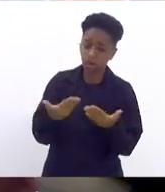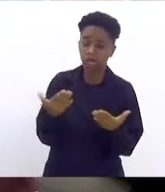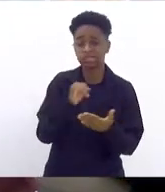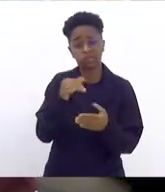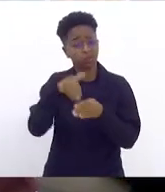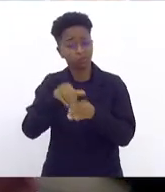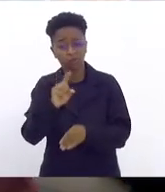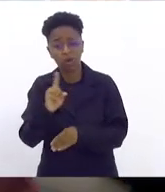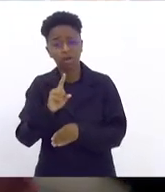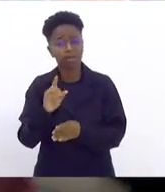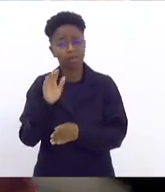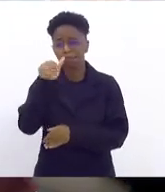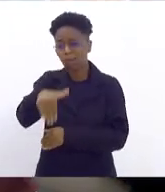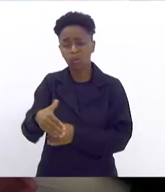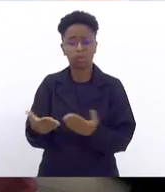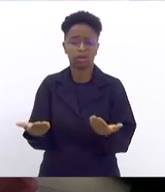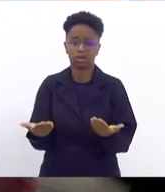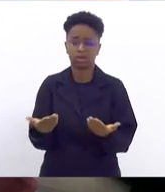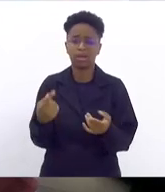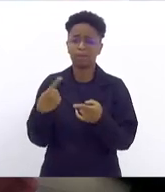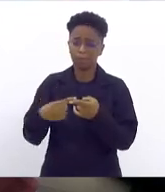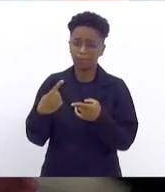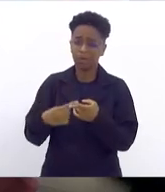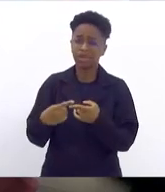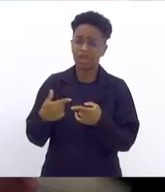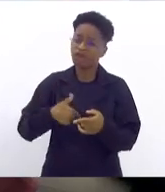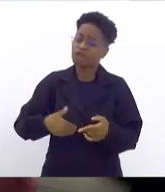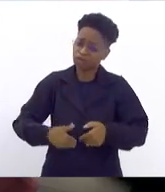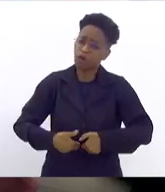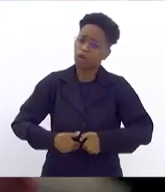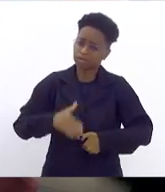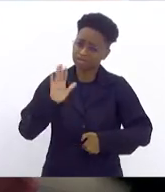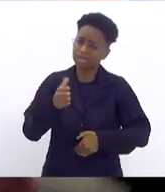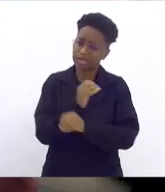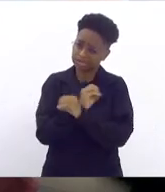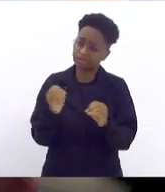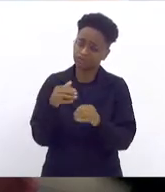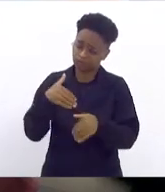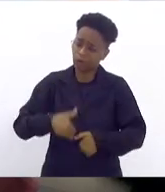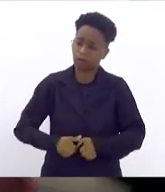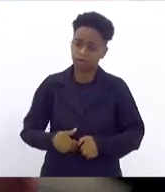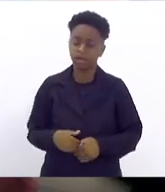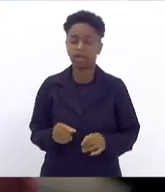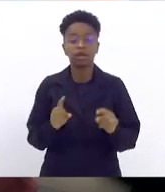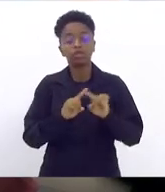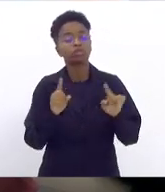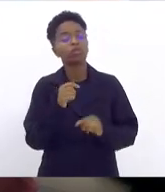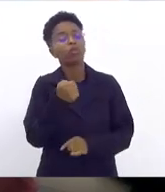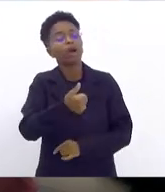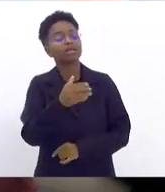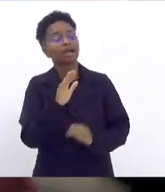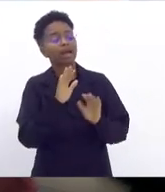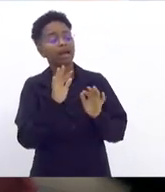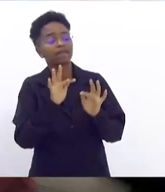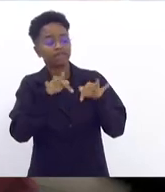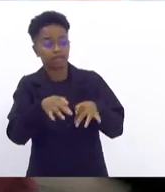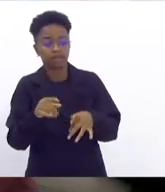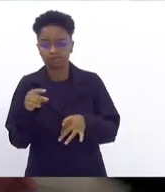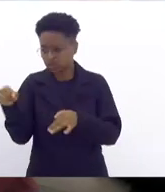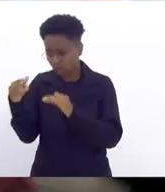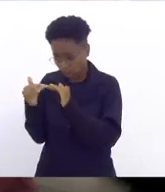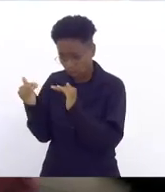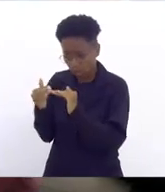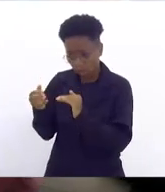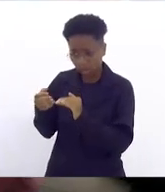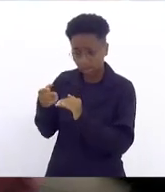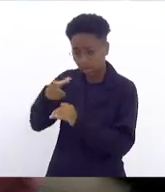Vossa Excelência passa para a próxima. Não, não, vamos encerrar nesse. Vamos encerrar nesse. Vamos encerrar nesse. A minha dúvida é só o seguinte: se Vossa Excelência concorda com a exposição do deputado